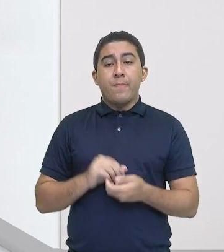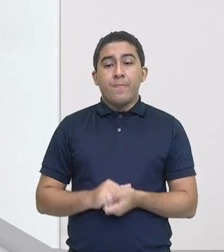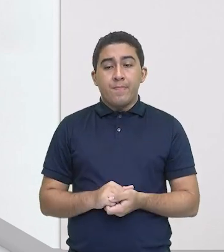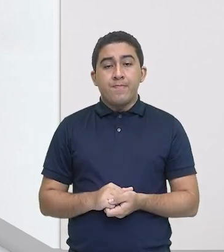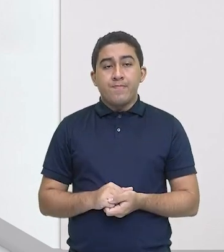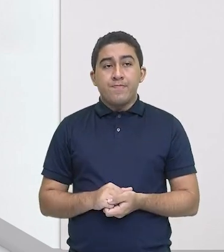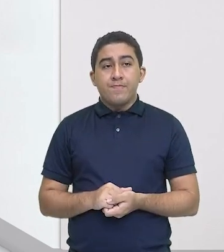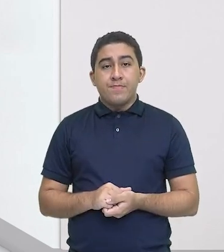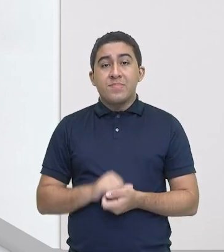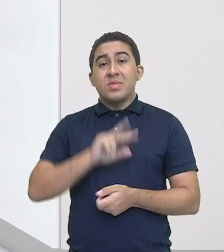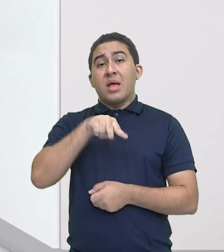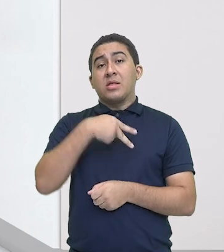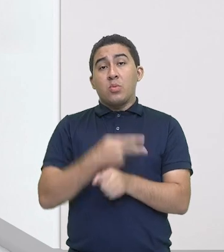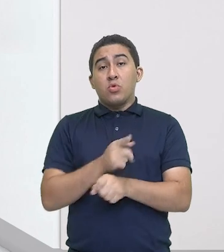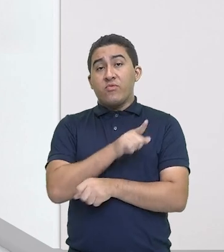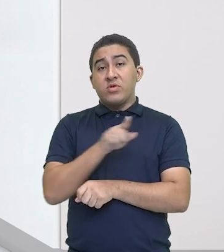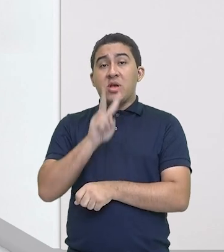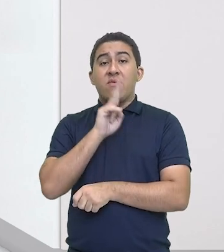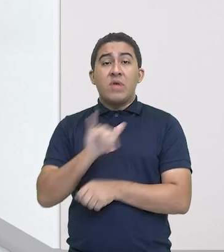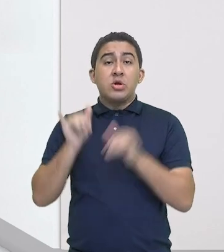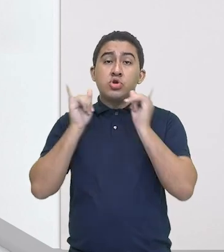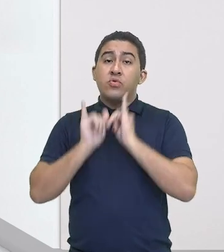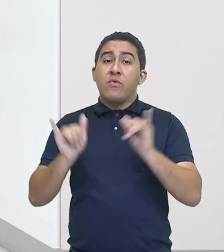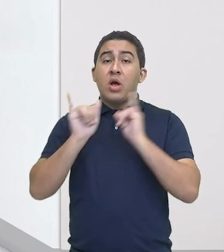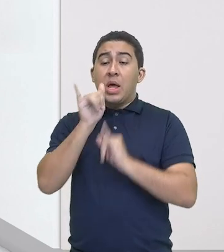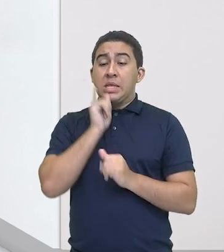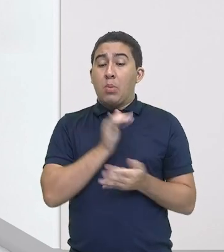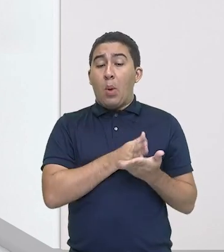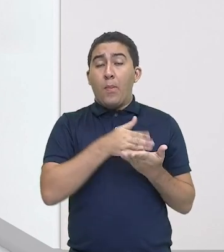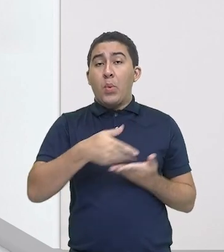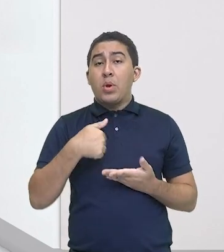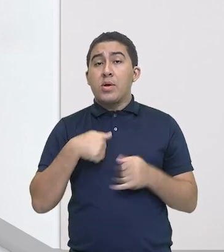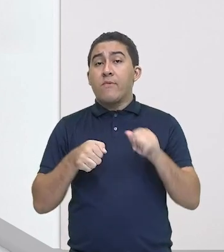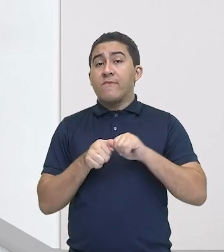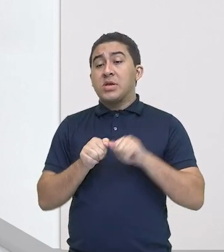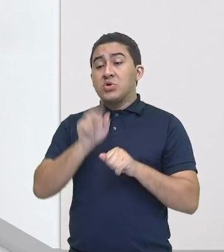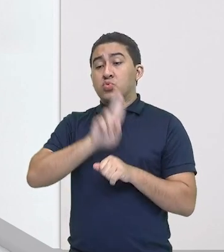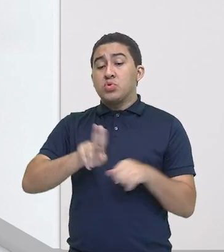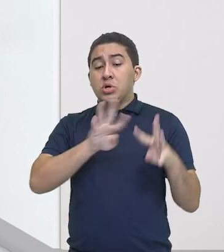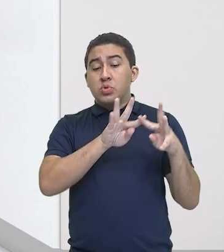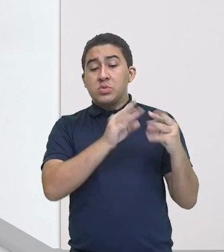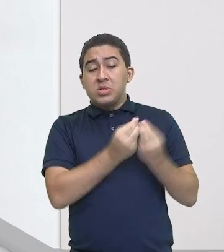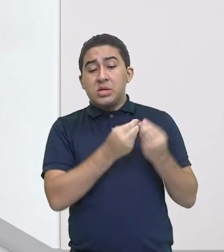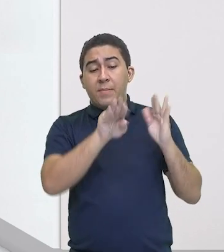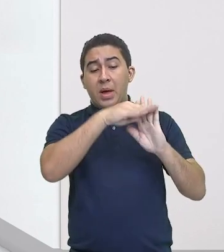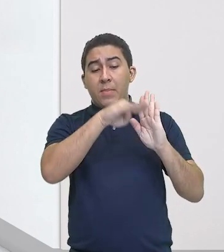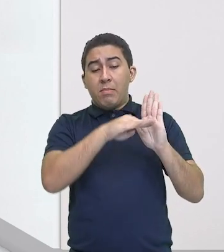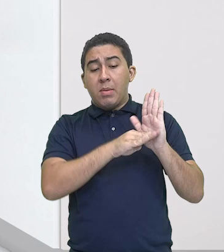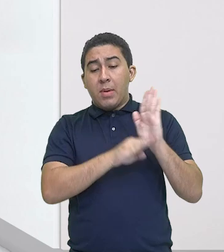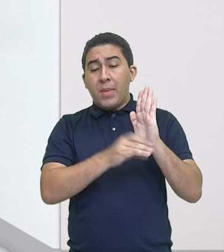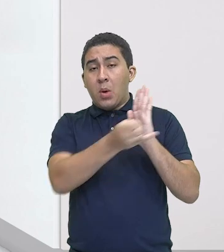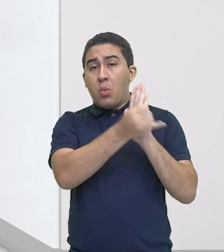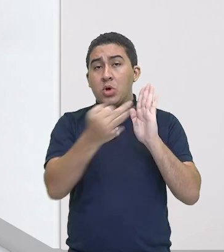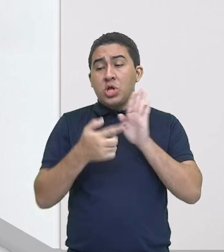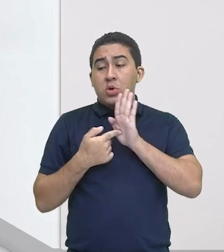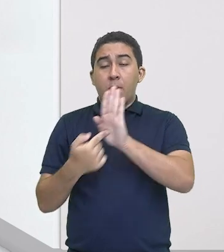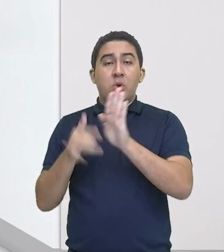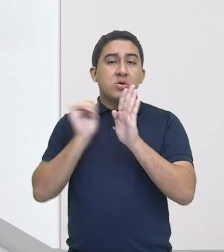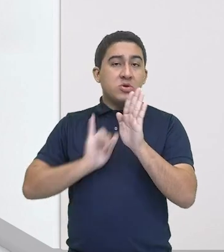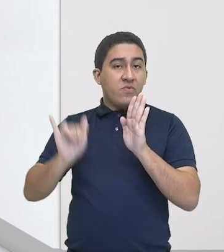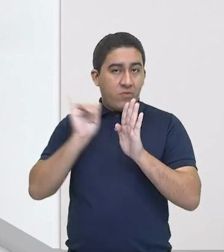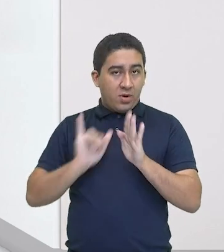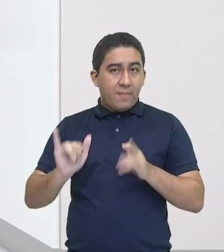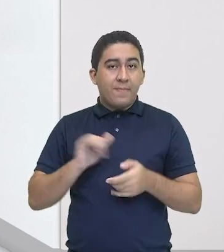você vai falar para todo mundo, olha, esse bolo aqui eu fiz desse jeito e daquele jeito, com esses ingredientes, você vai